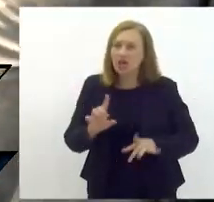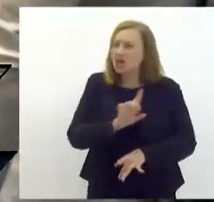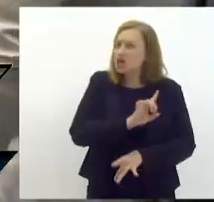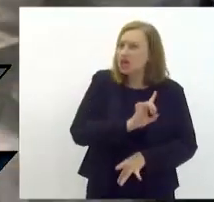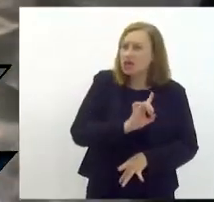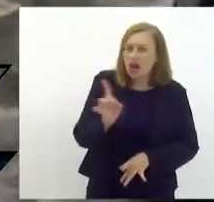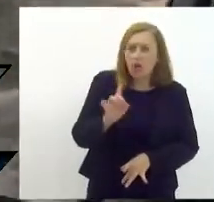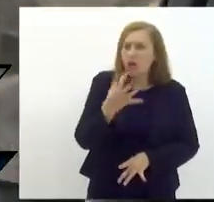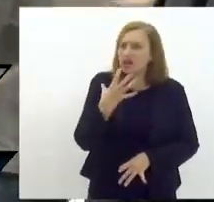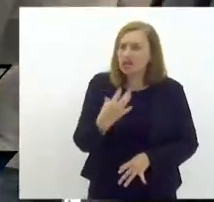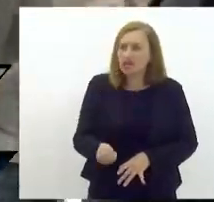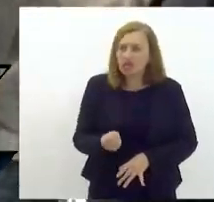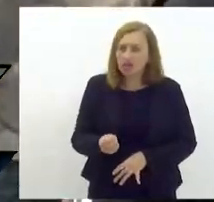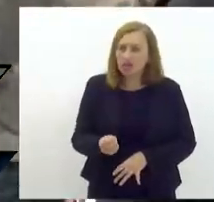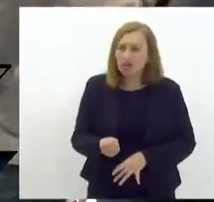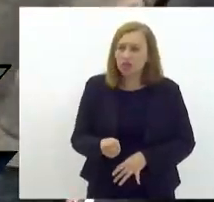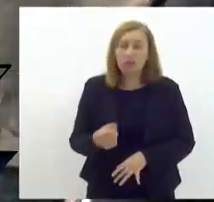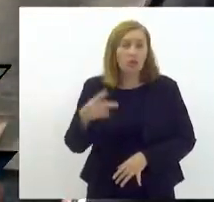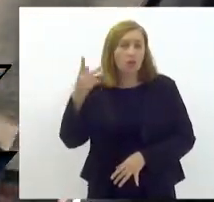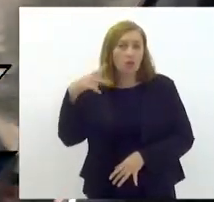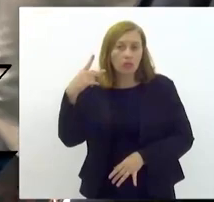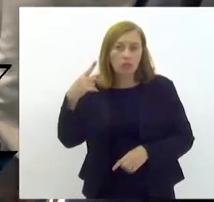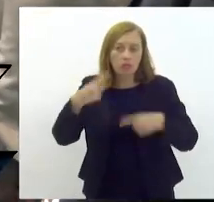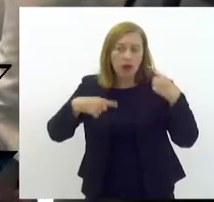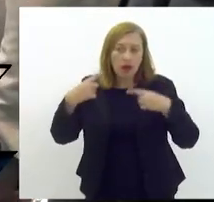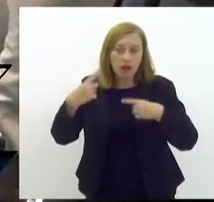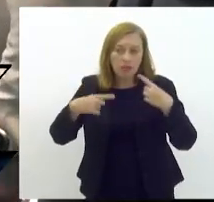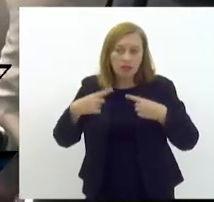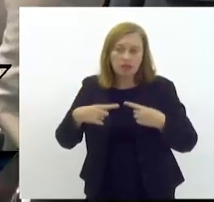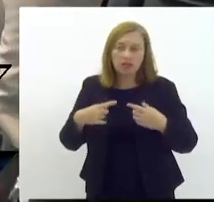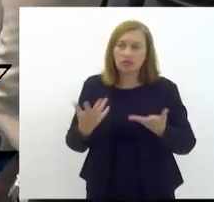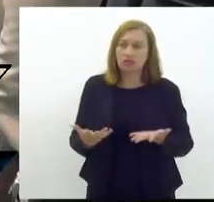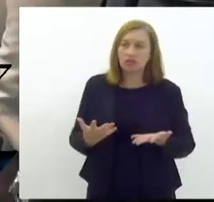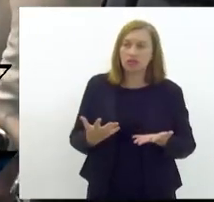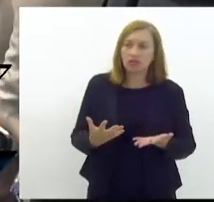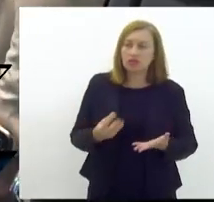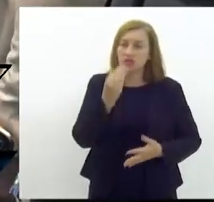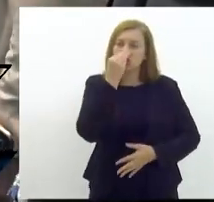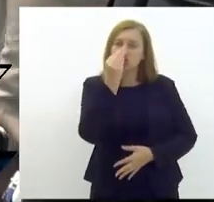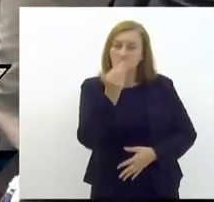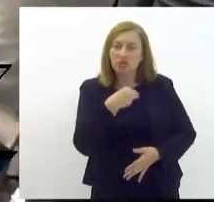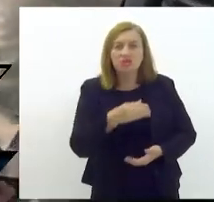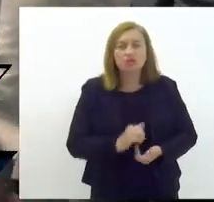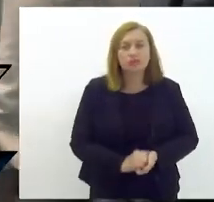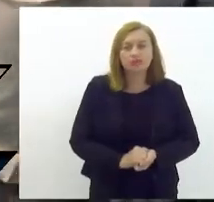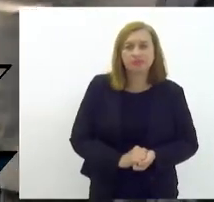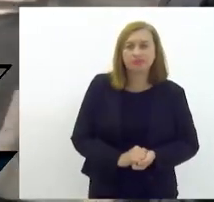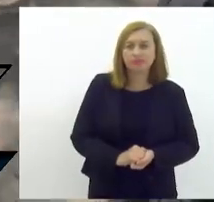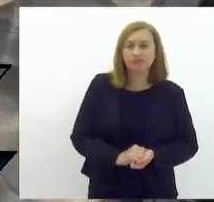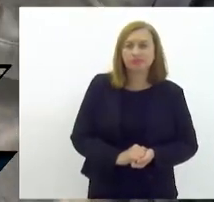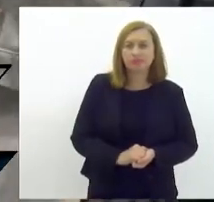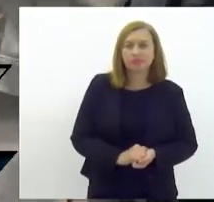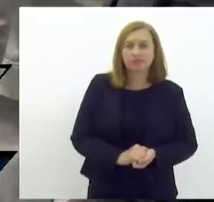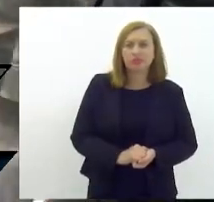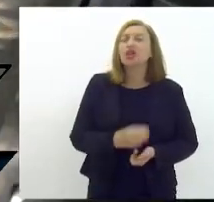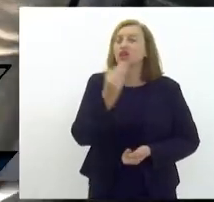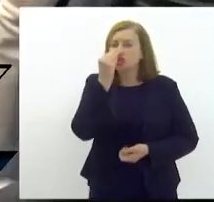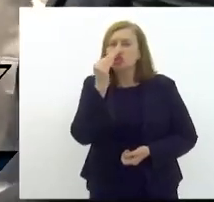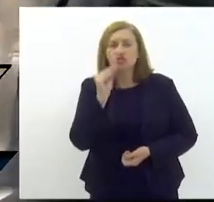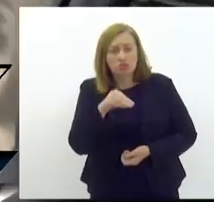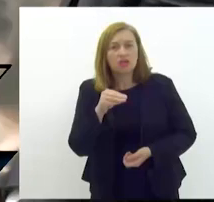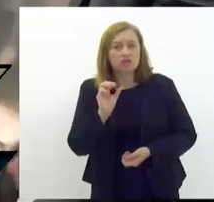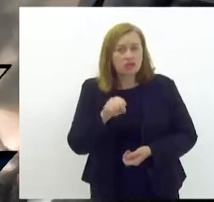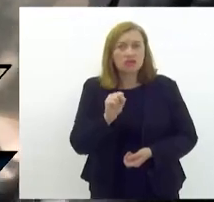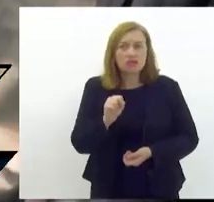não é mais aceitável O parlamento ser tratado com o tamanho de desrespeito com o tamanho de respeito